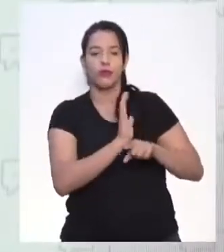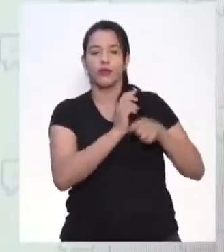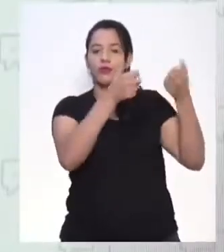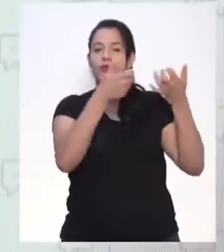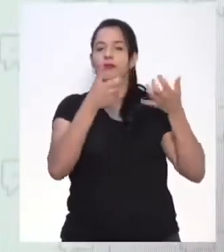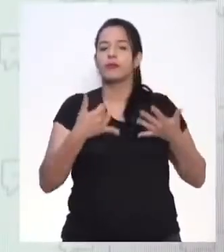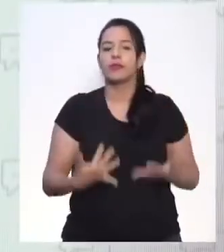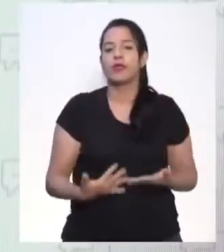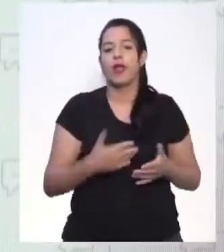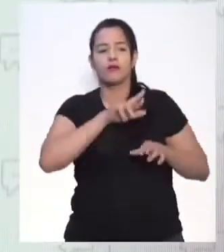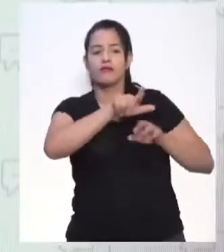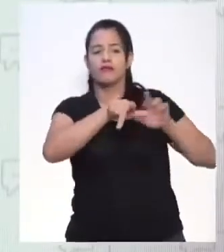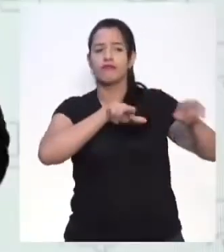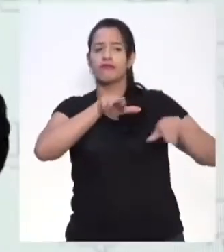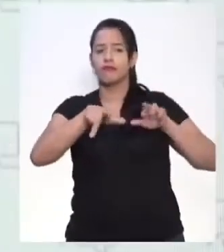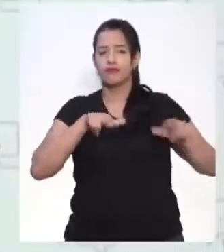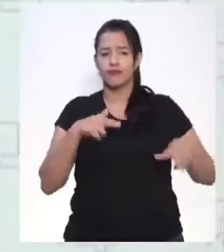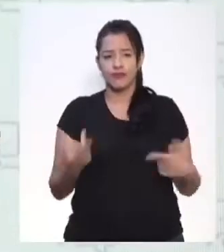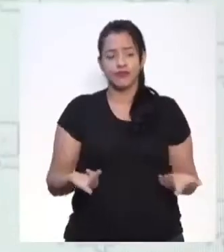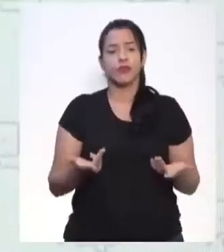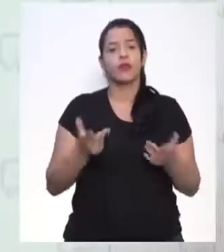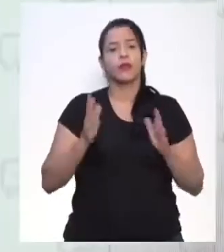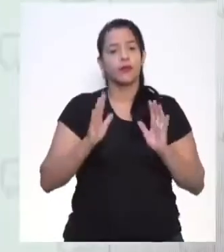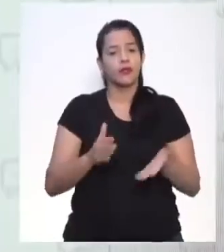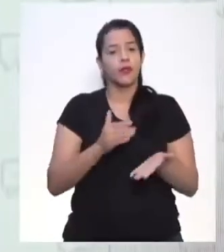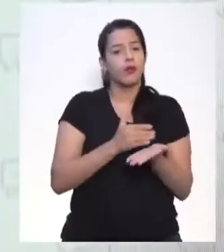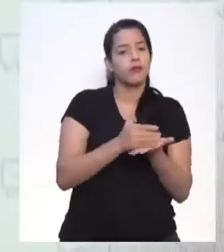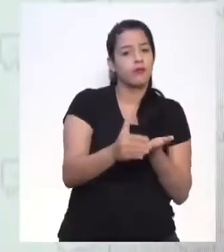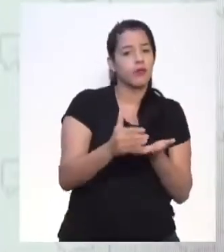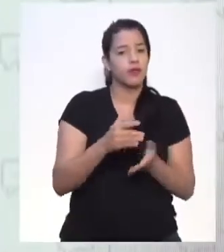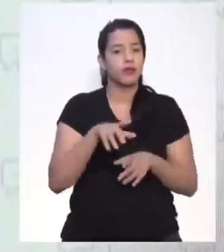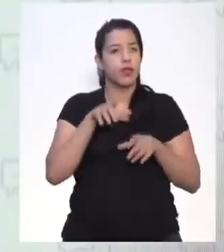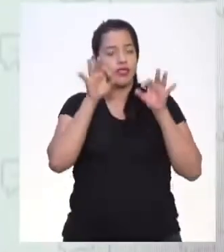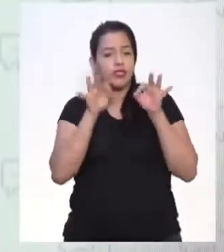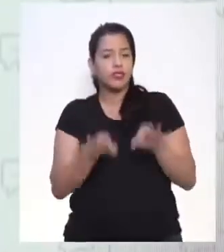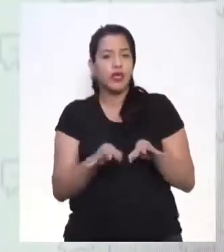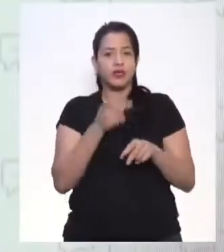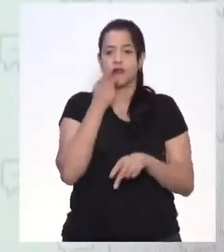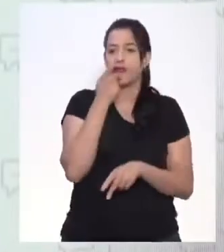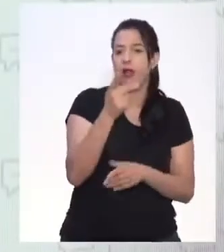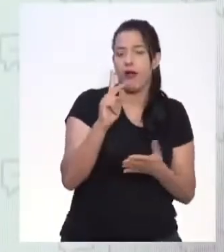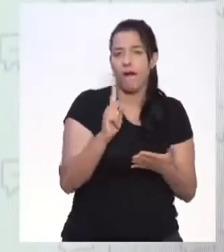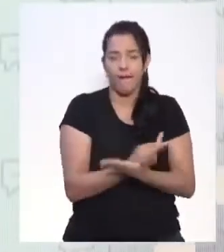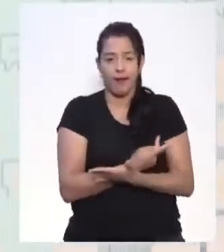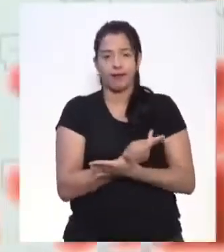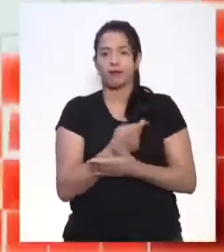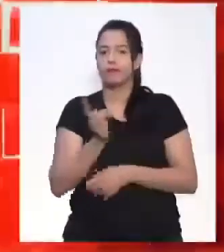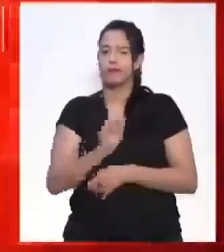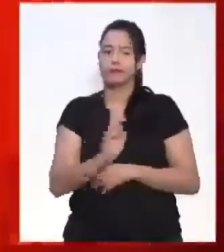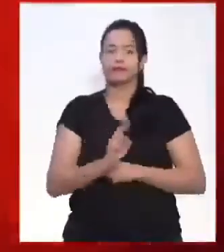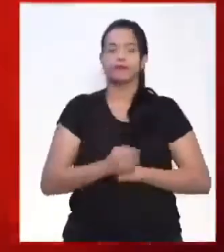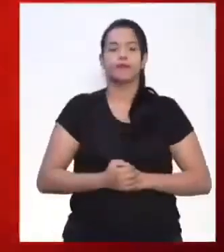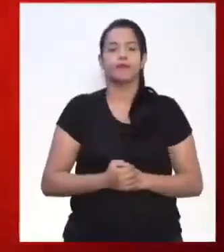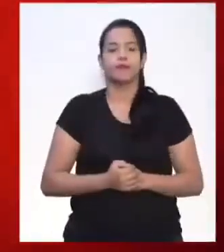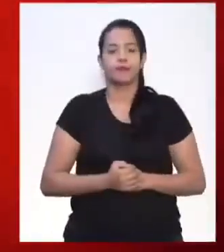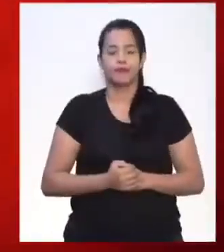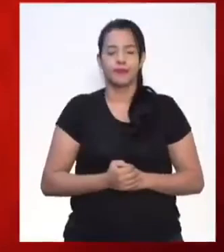vai explicar a origem de algumas delas. Mas eu já adianto, não tem jeito certo ou errado de falar nessa história não.